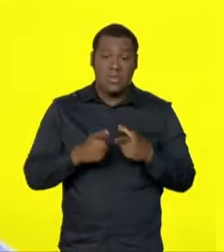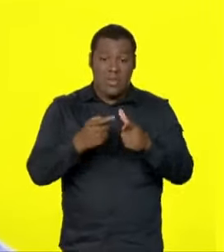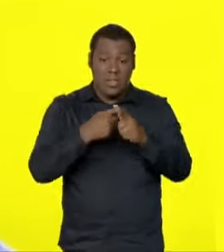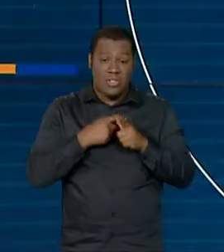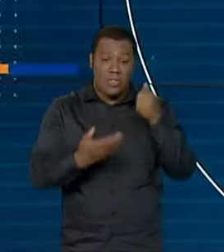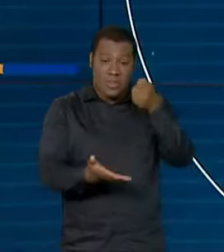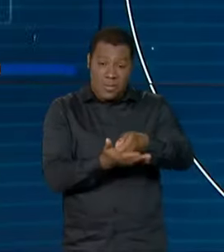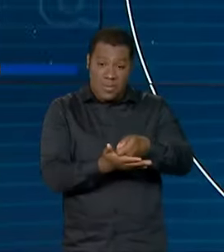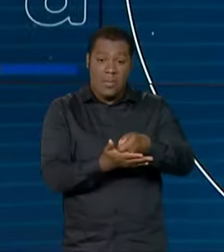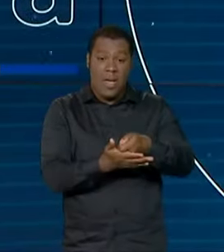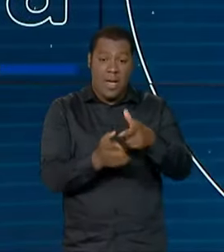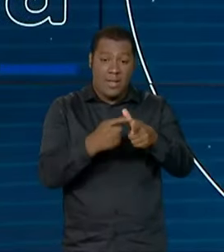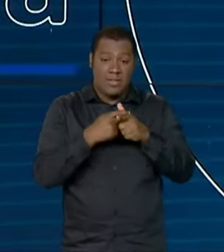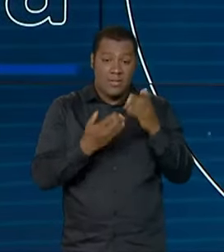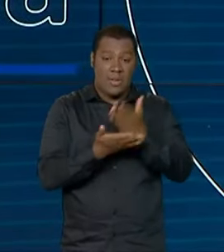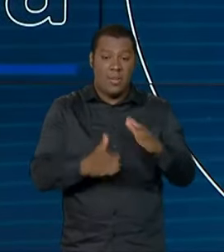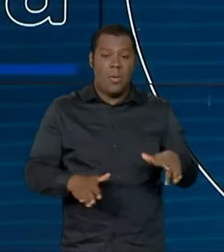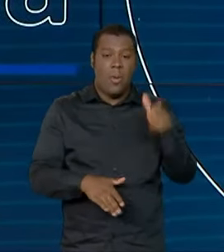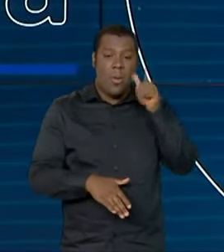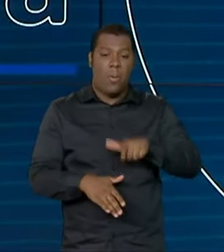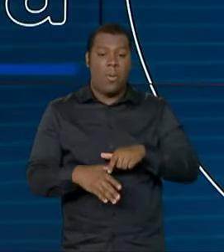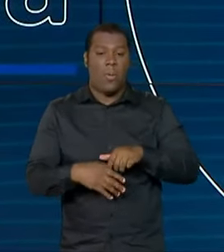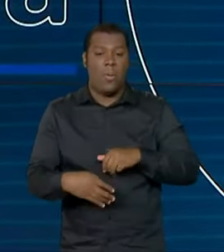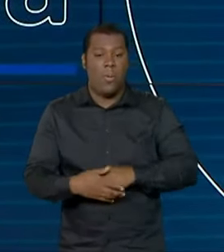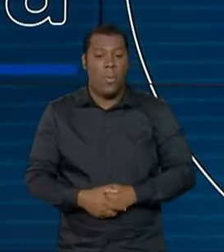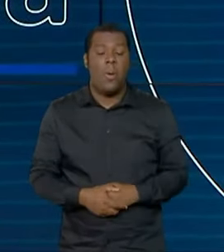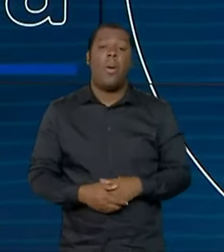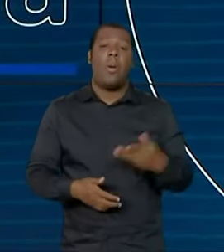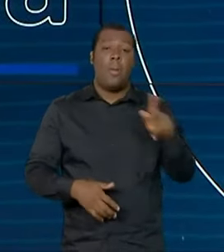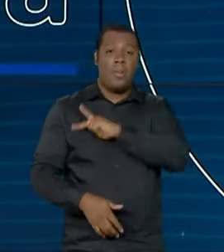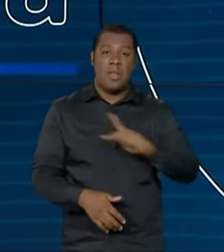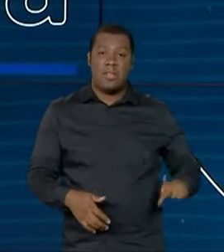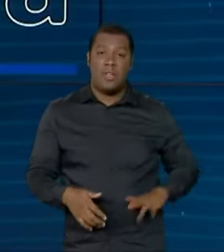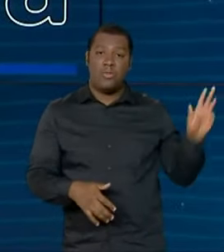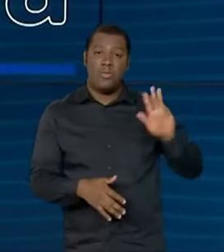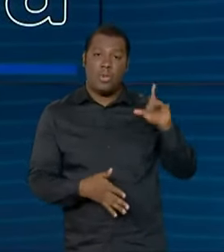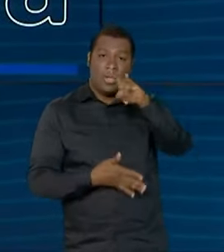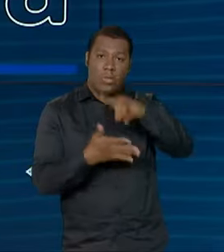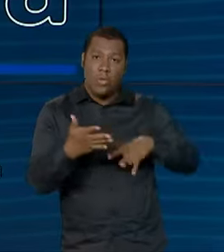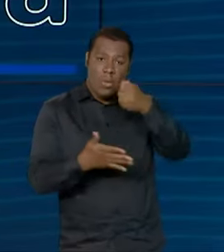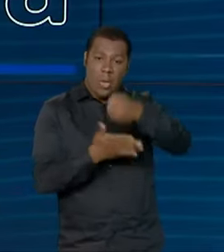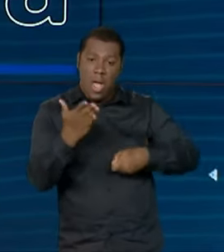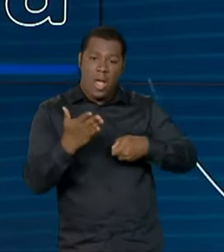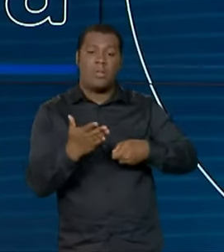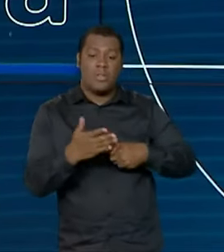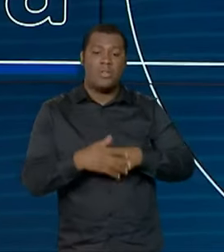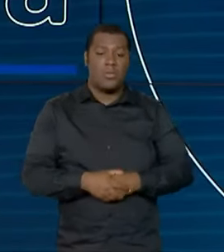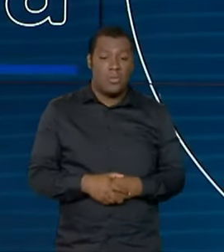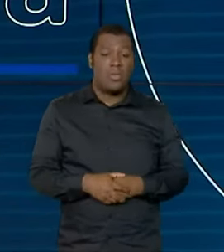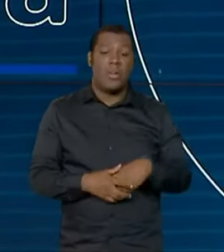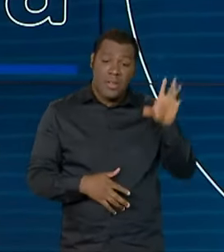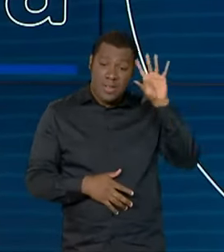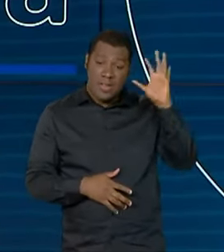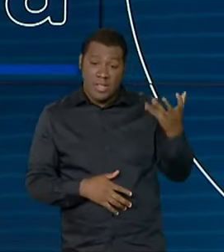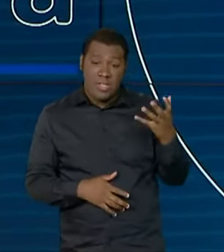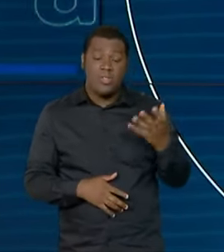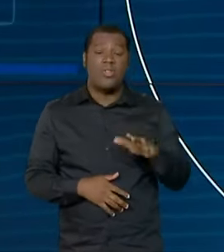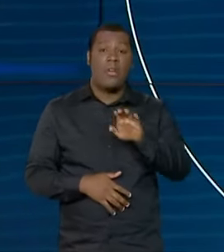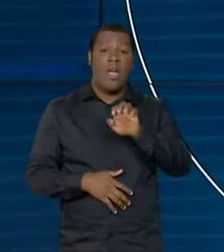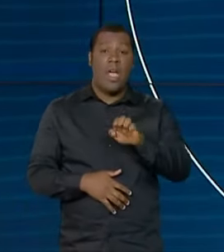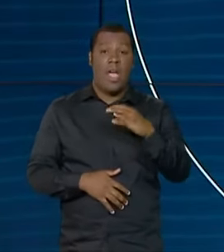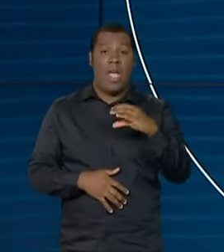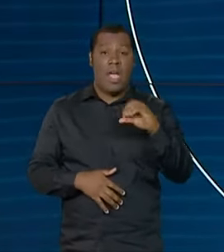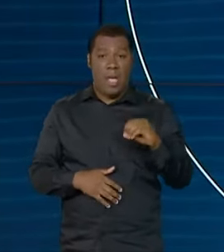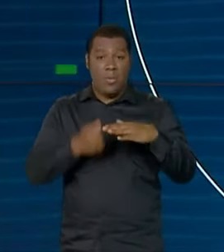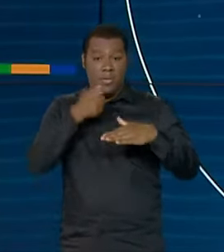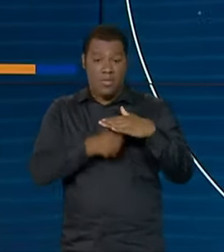Pronamp. A medida provisória assinada pelo presidente Lula durante a cerimônia institui também o Ecoinvest.